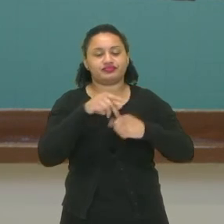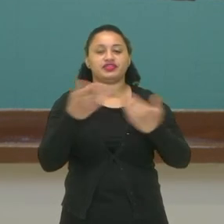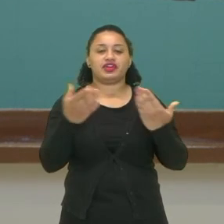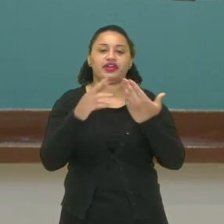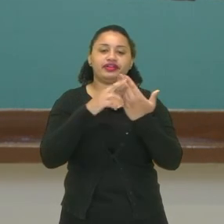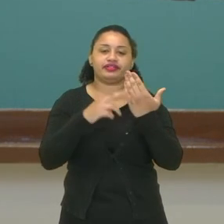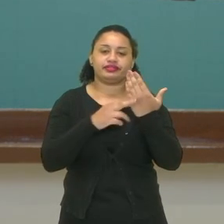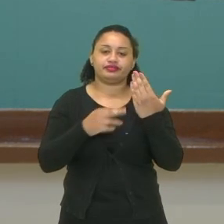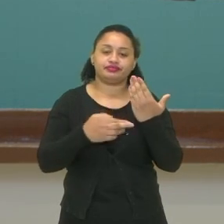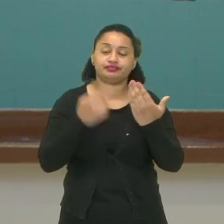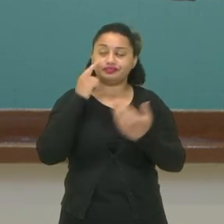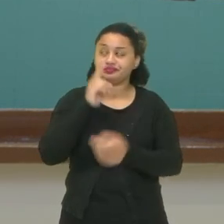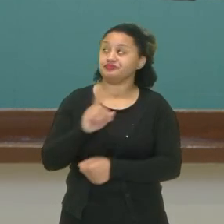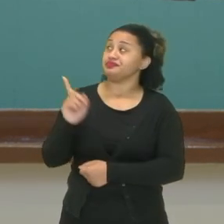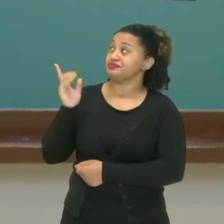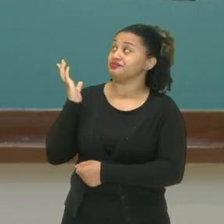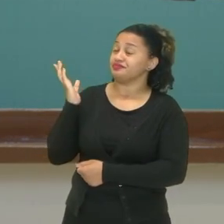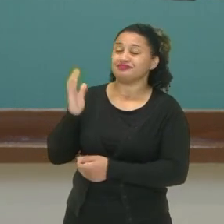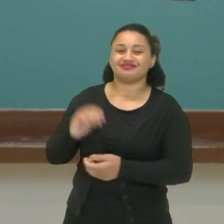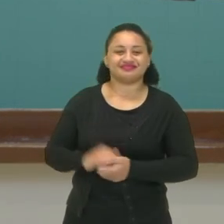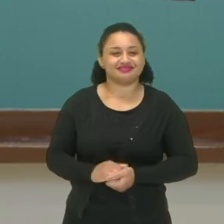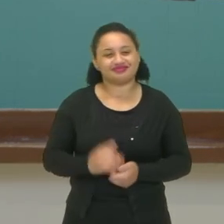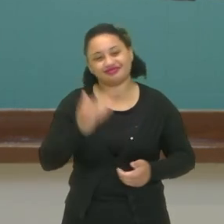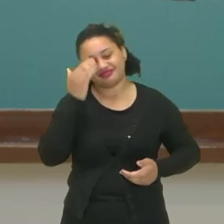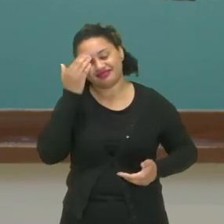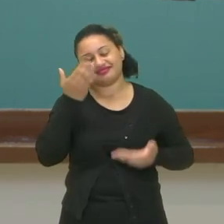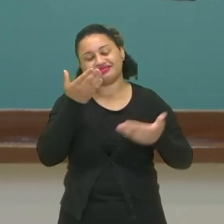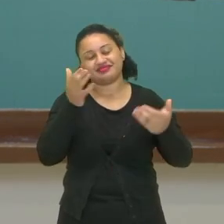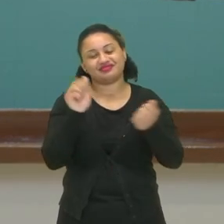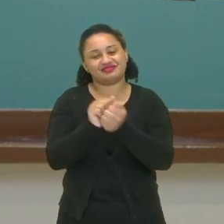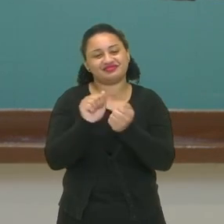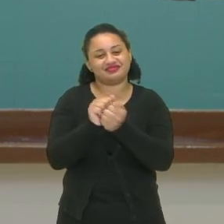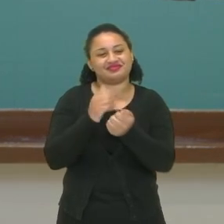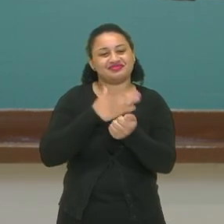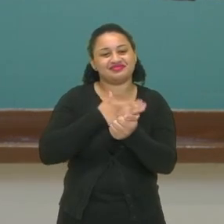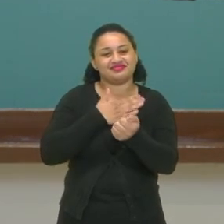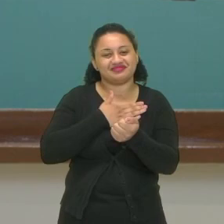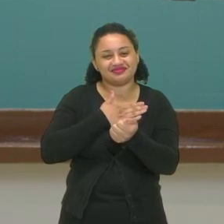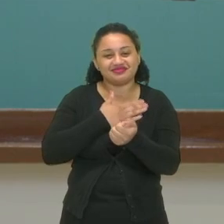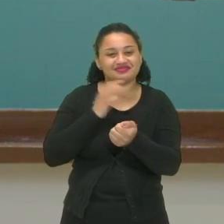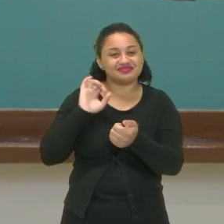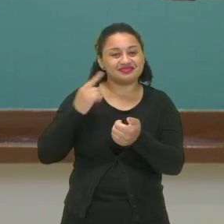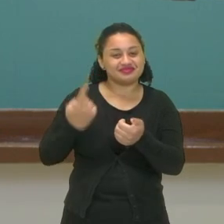as nossas referências. Agradeço a sua presença, a sua paciência.